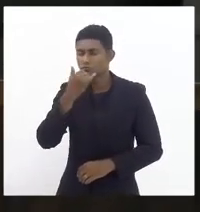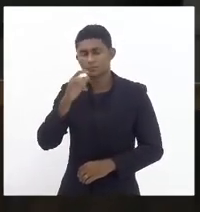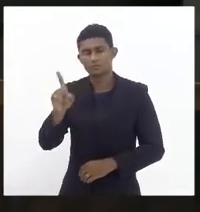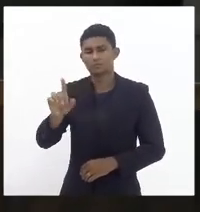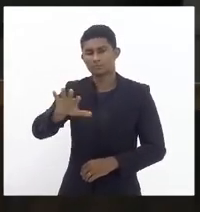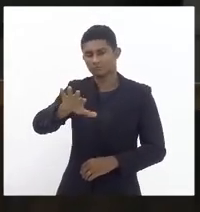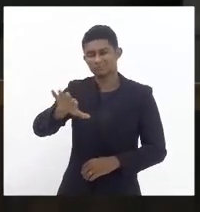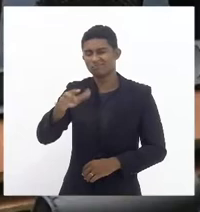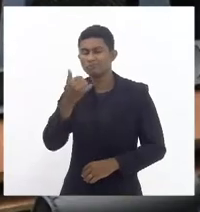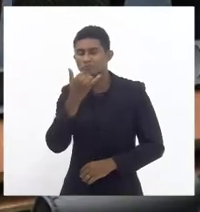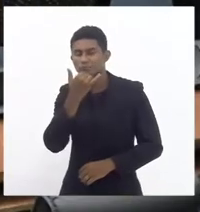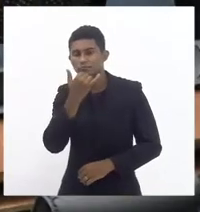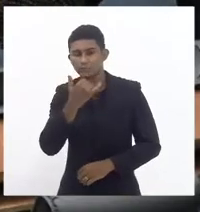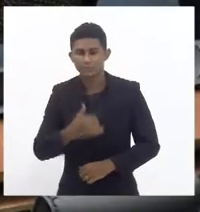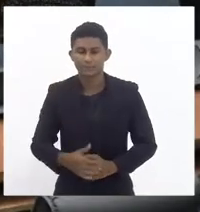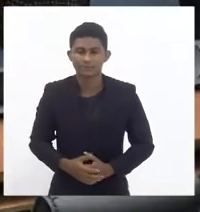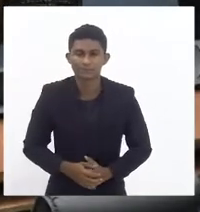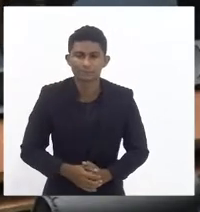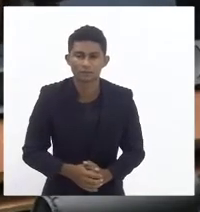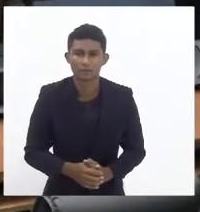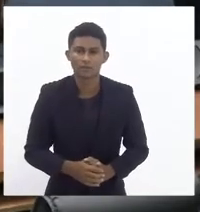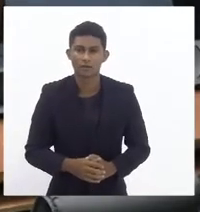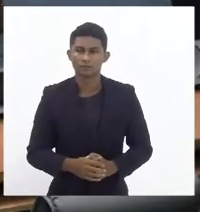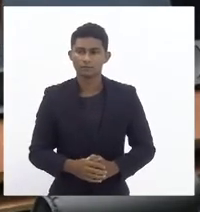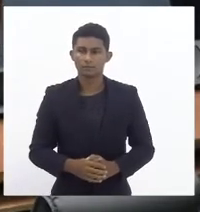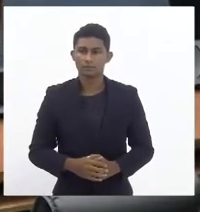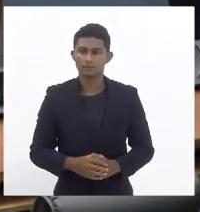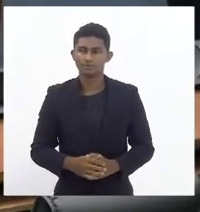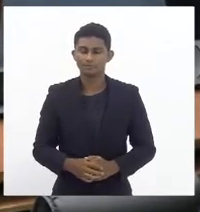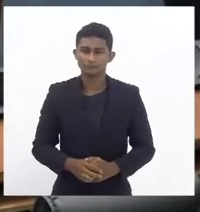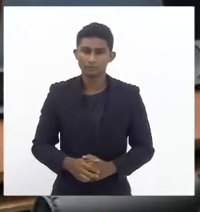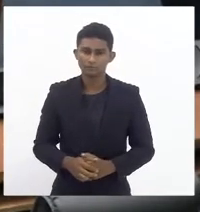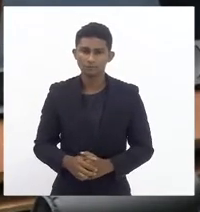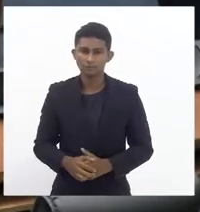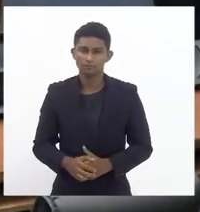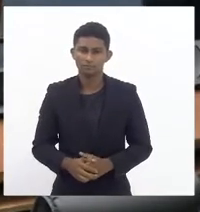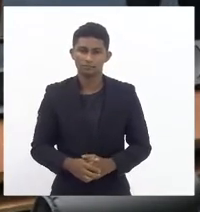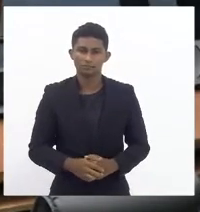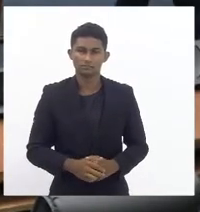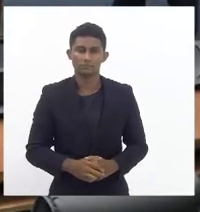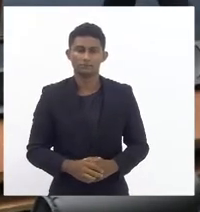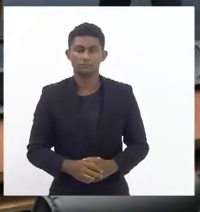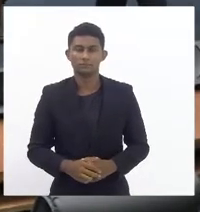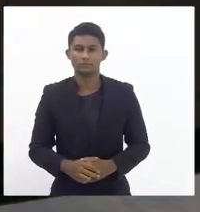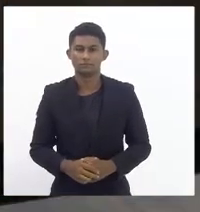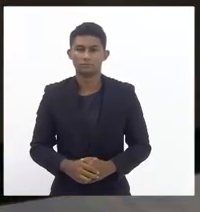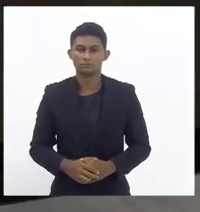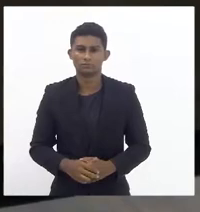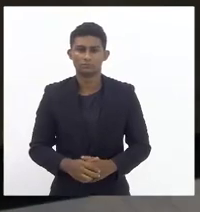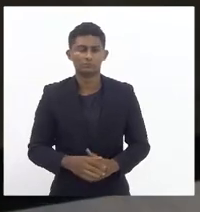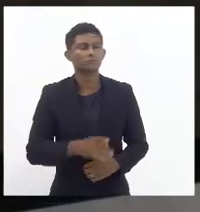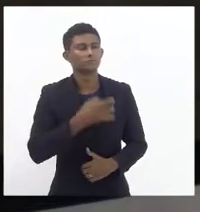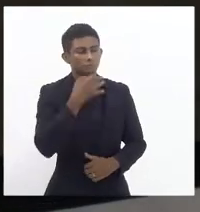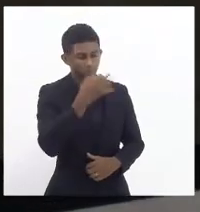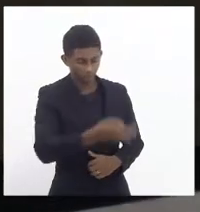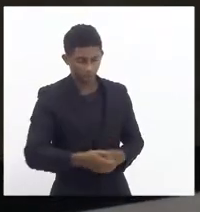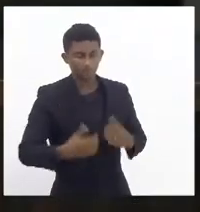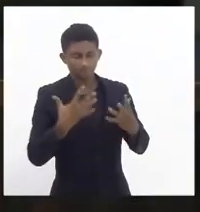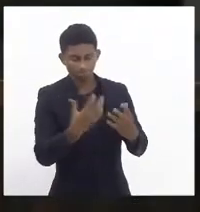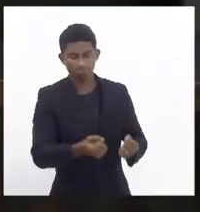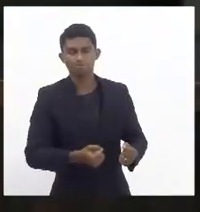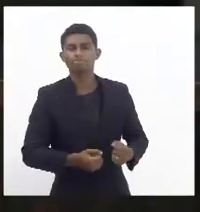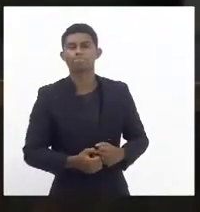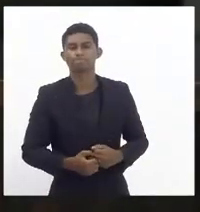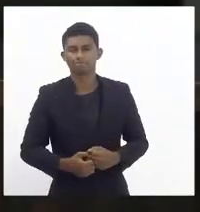Jair E aí o parecer favorável